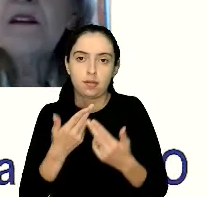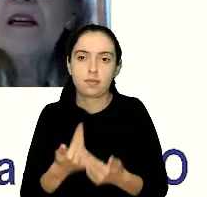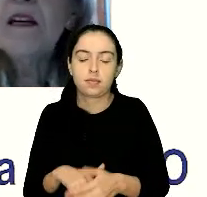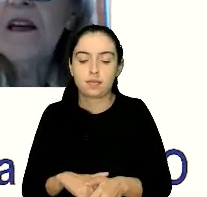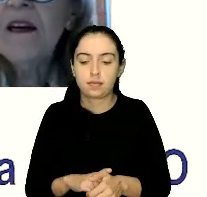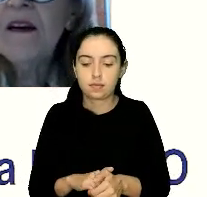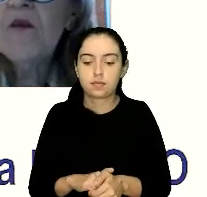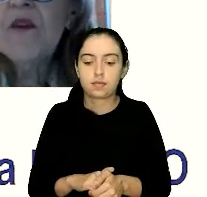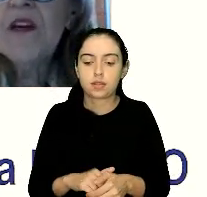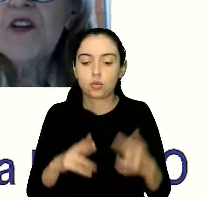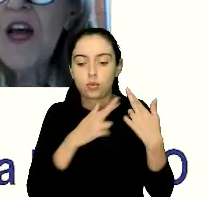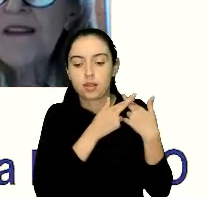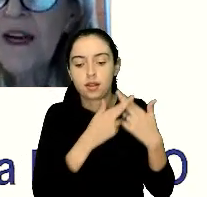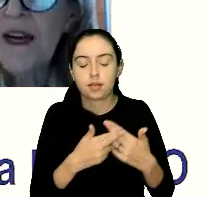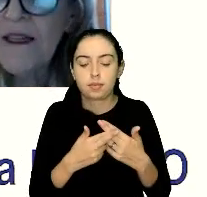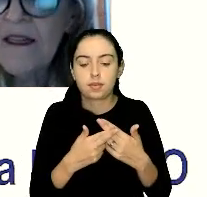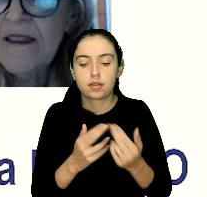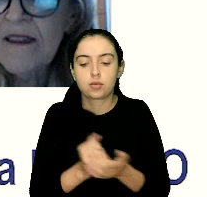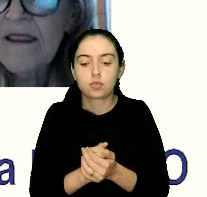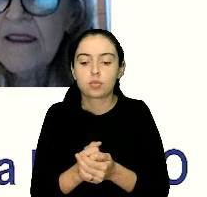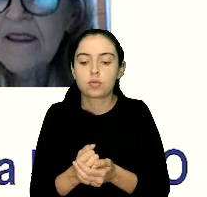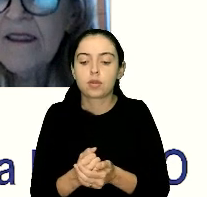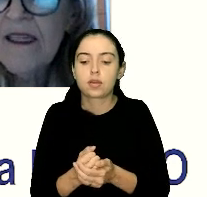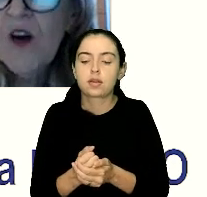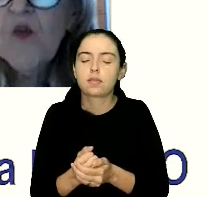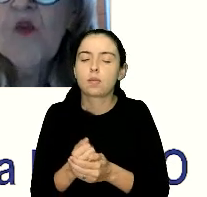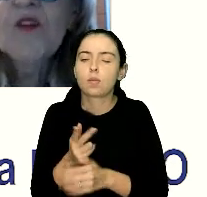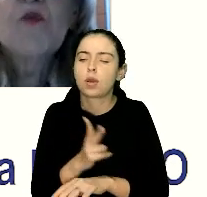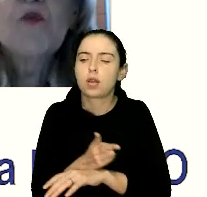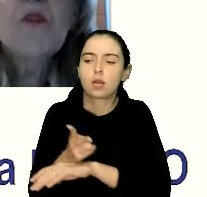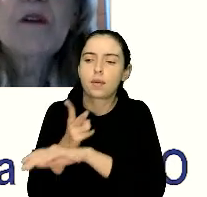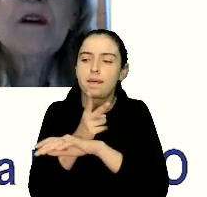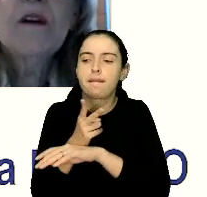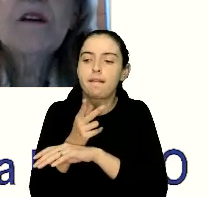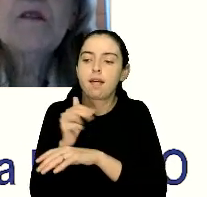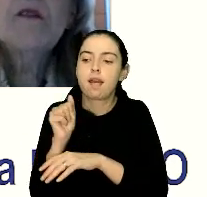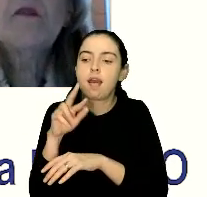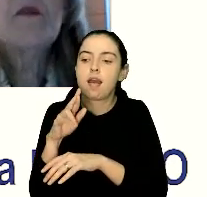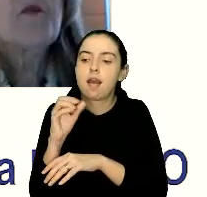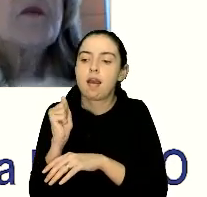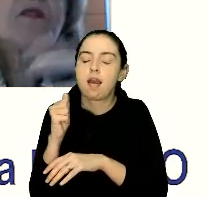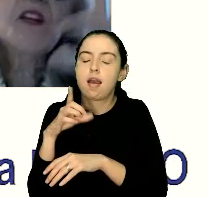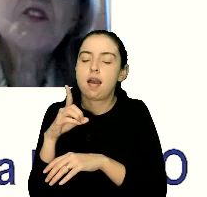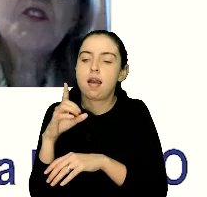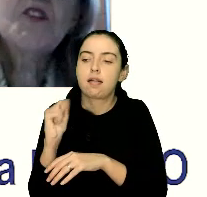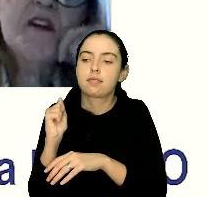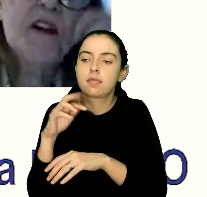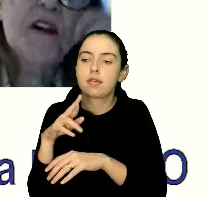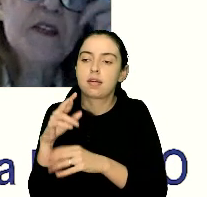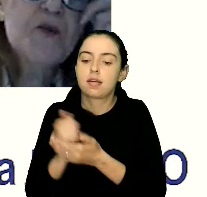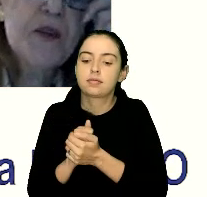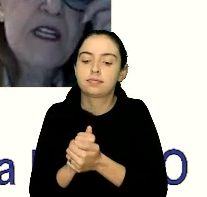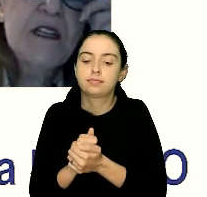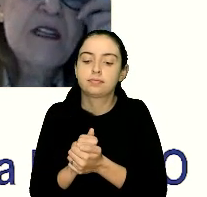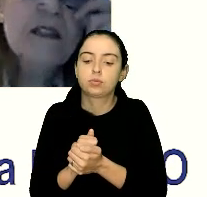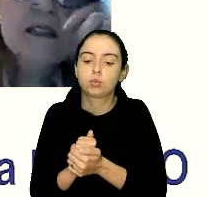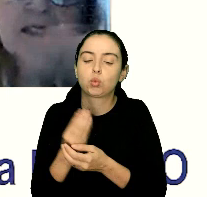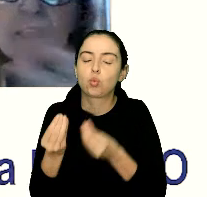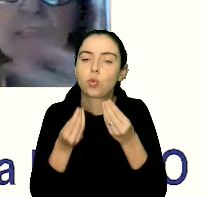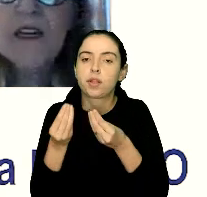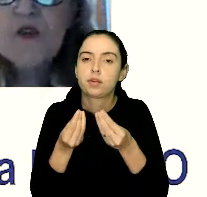O líder, ele é o grande radar, né? Quando, se a gente estiver falando